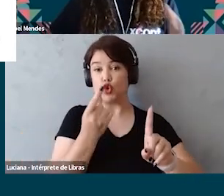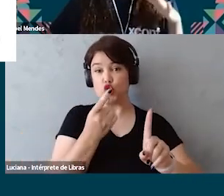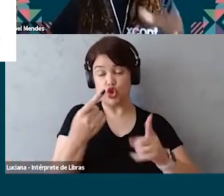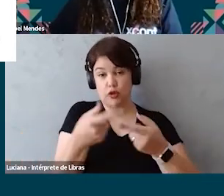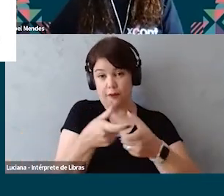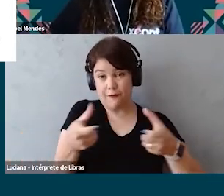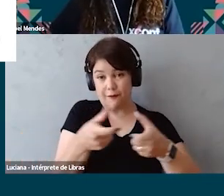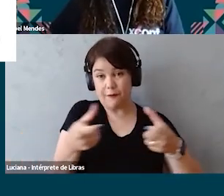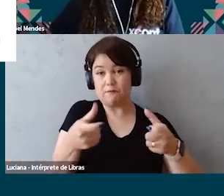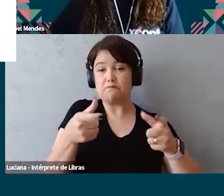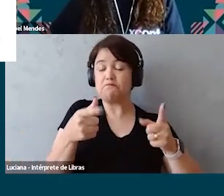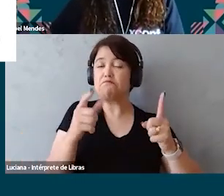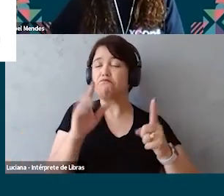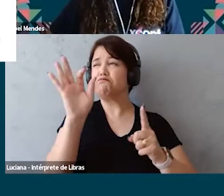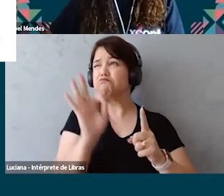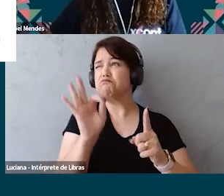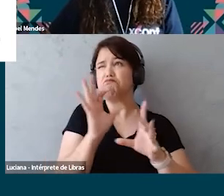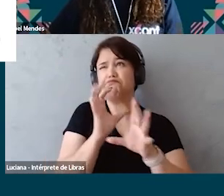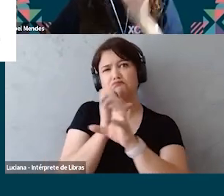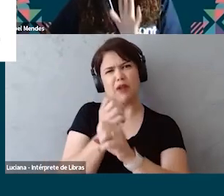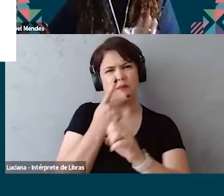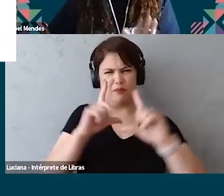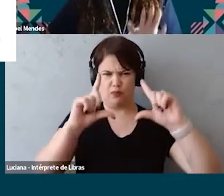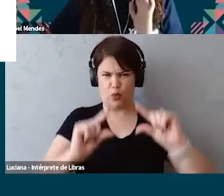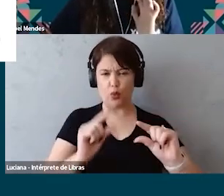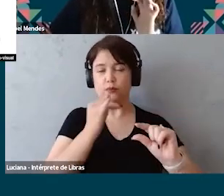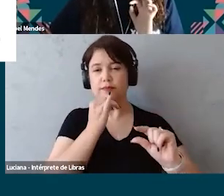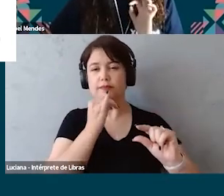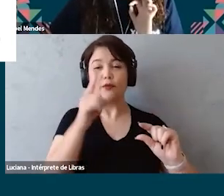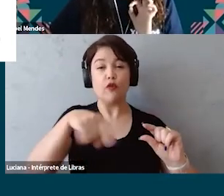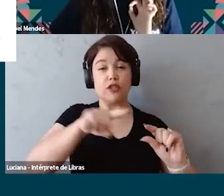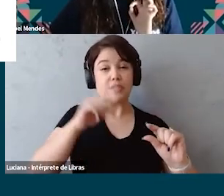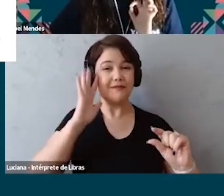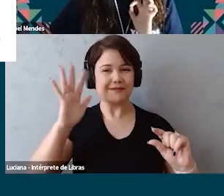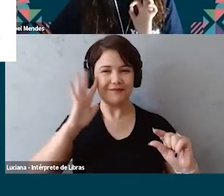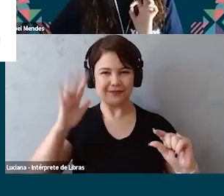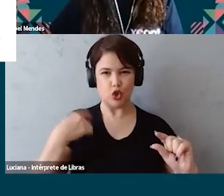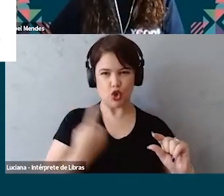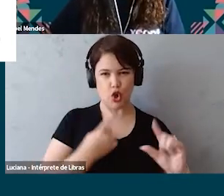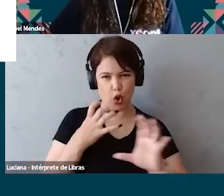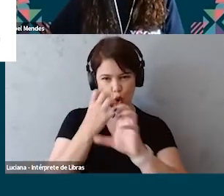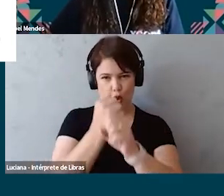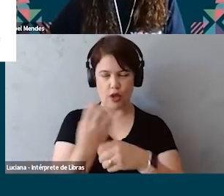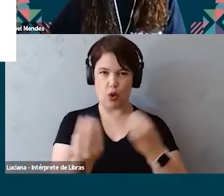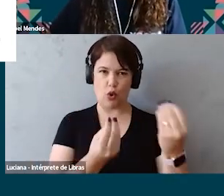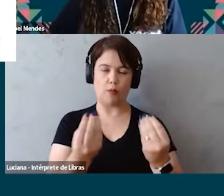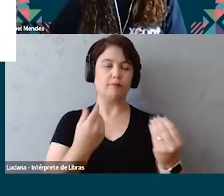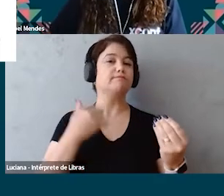cliente, um ticket médio de R$40. A gente está pensando num valor meio baixo, mas vamos lá só para vocês entenderem a nossa